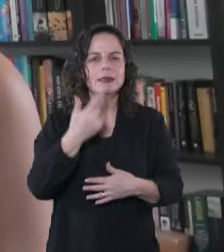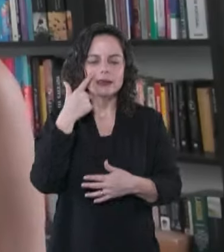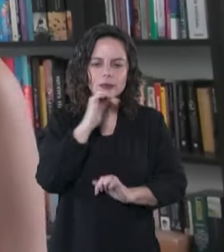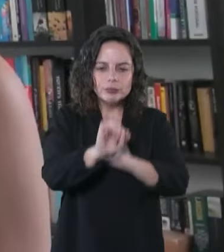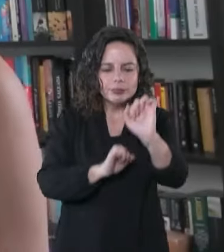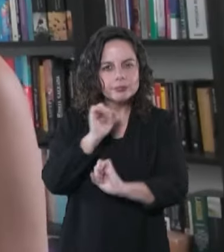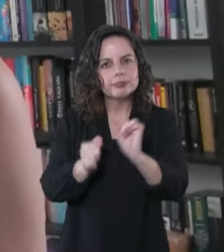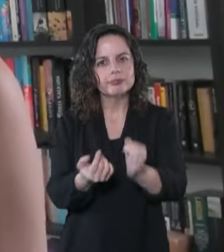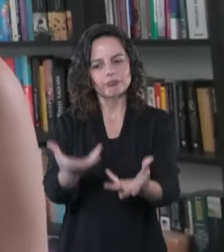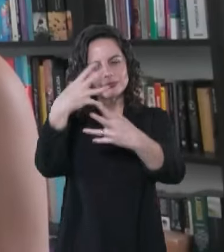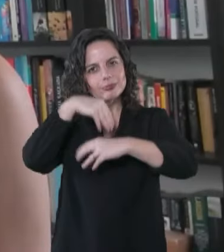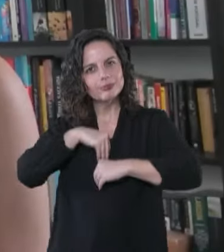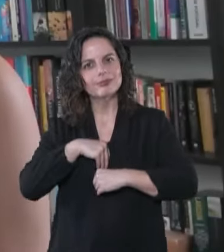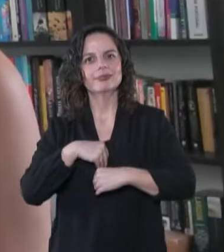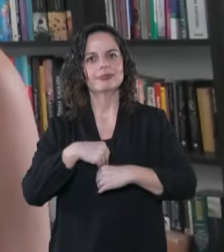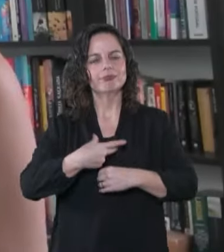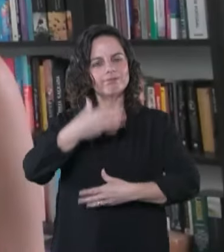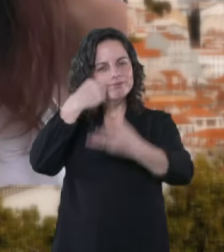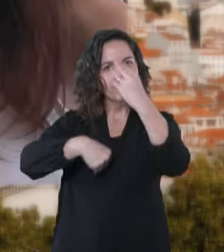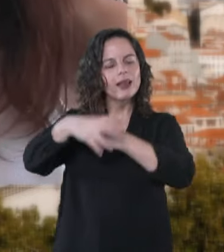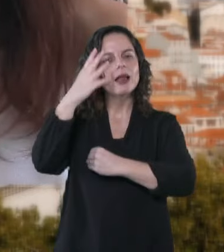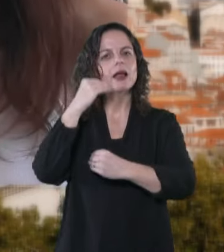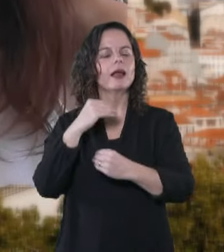conhecimento, lá está, isso nunca, uma pessoa